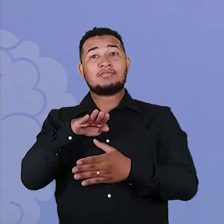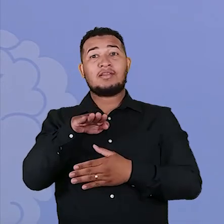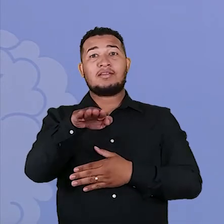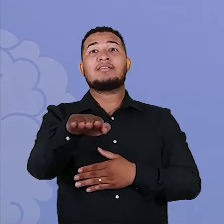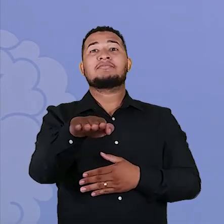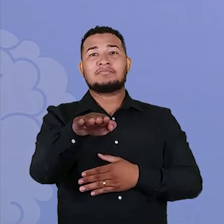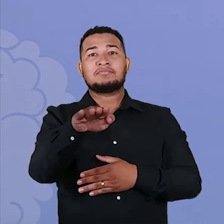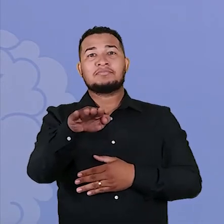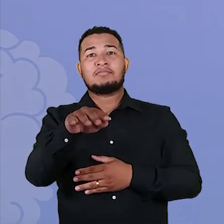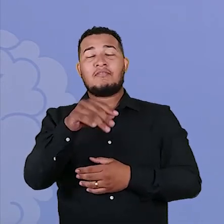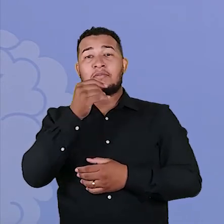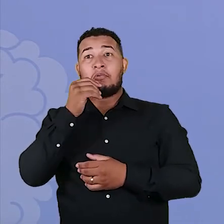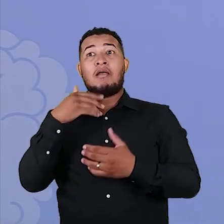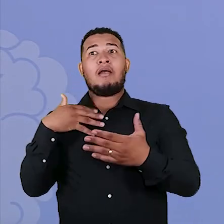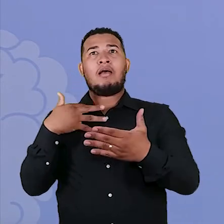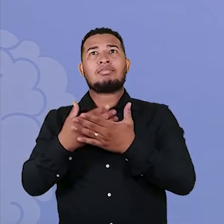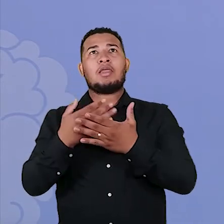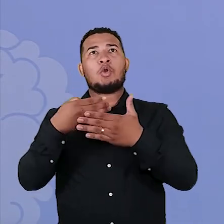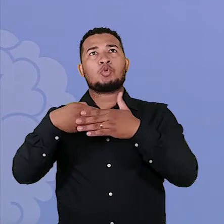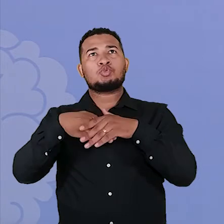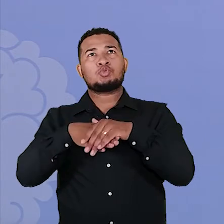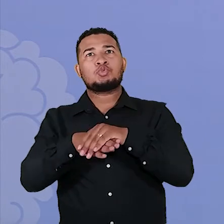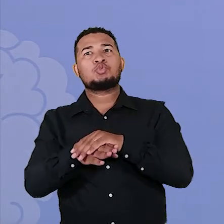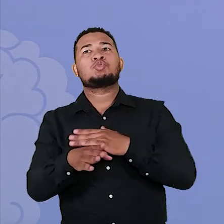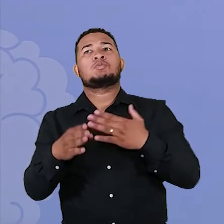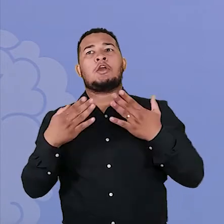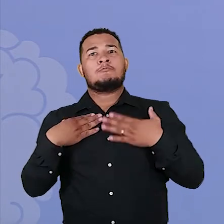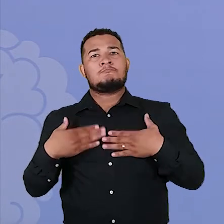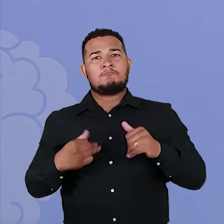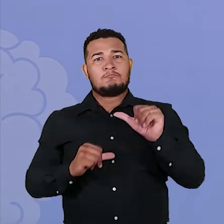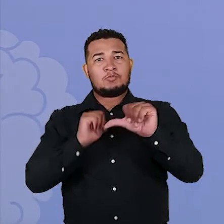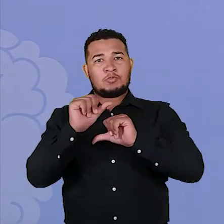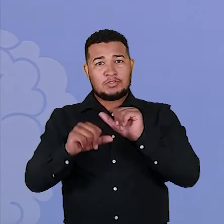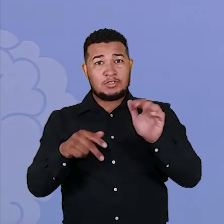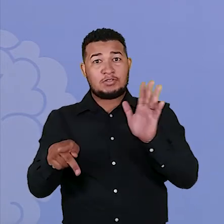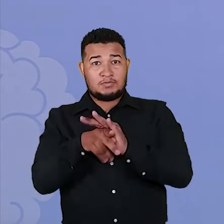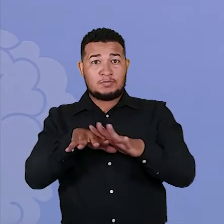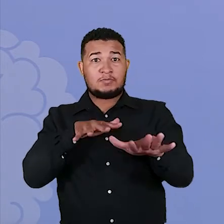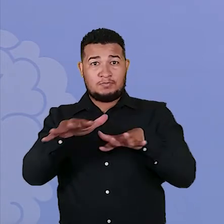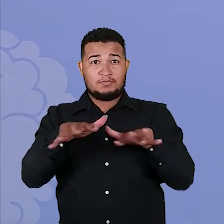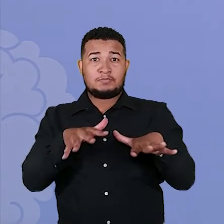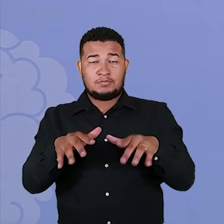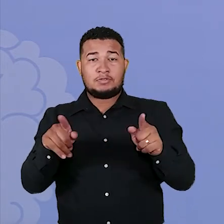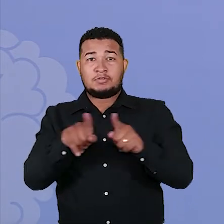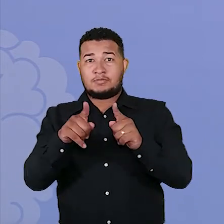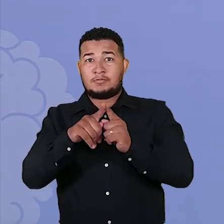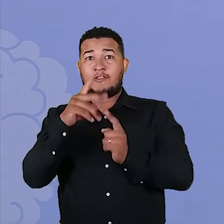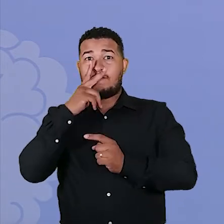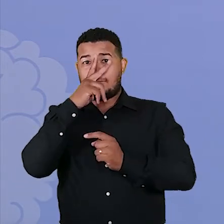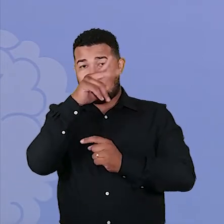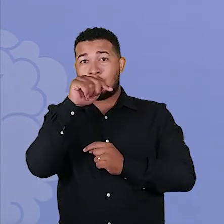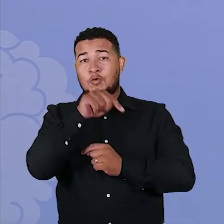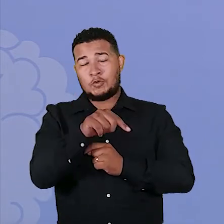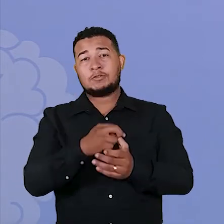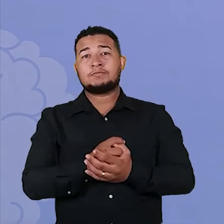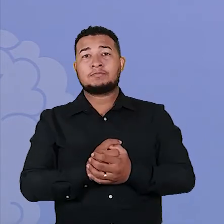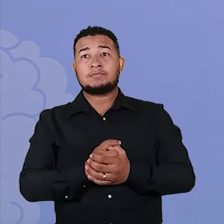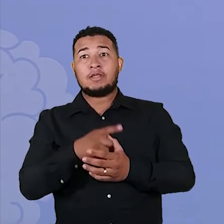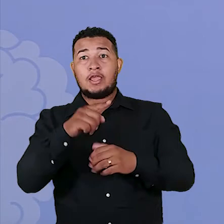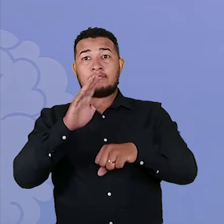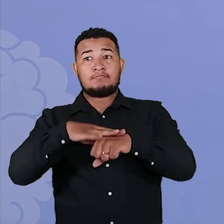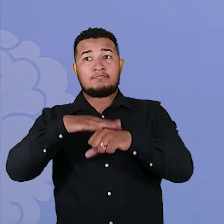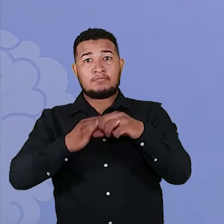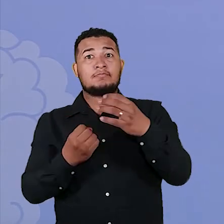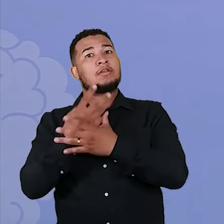movimento que ele estava, no movimento reto, até ele acostumar a essa mudança de movimento, né? Essa força